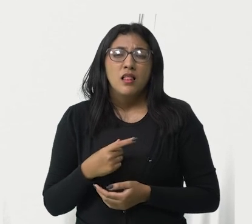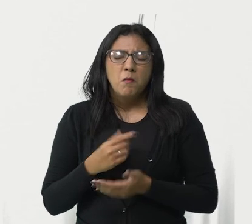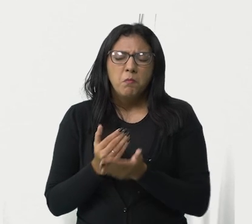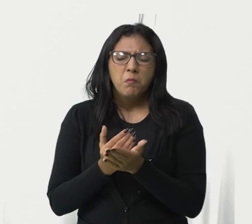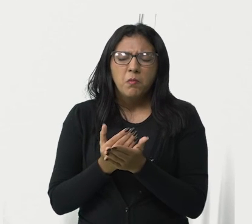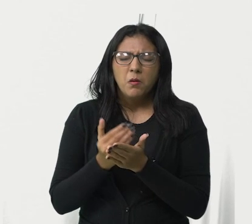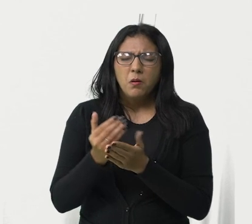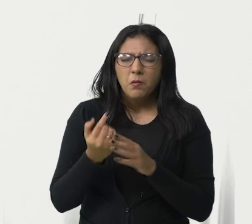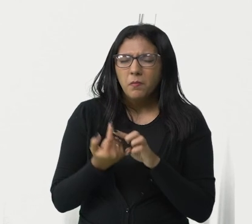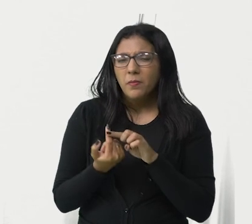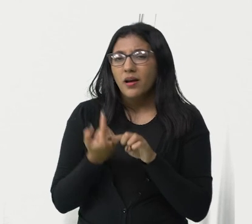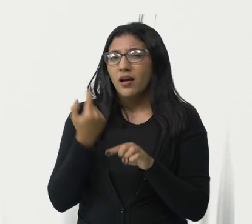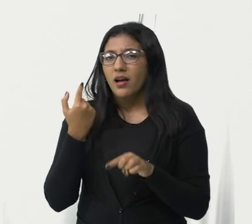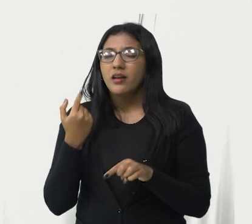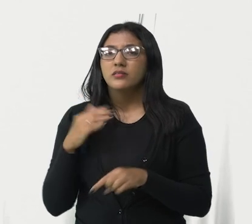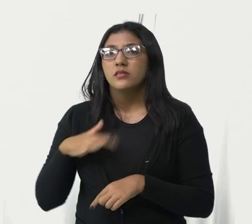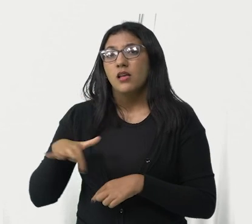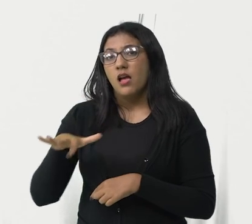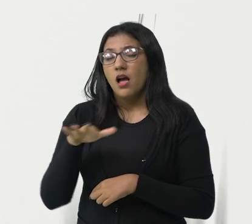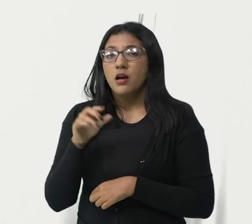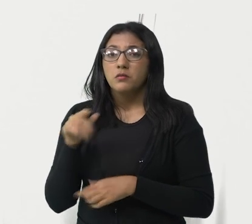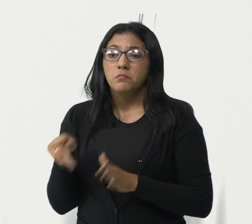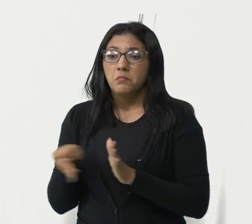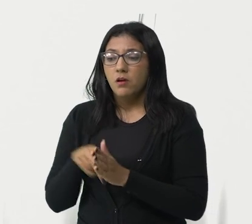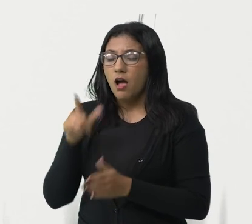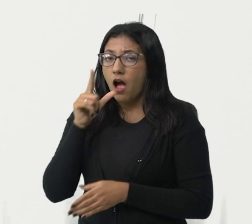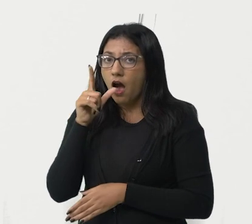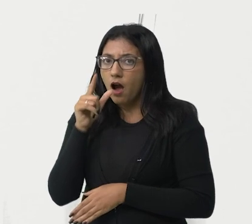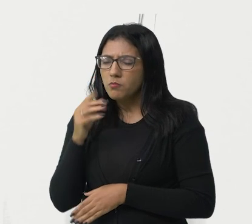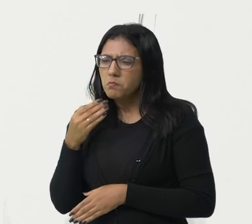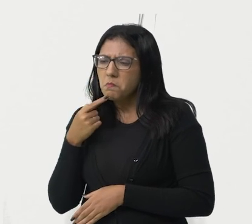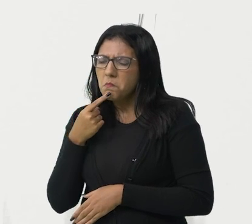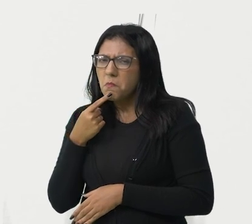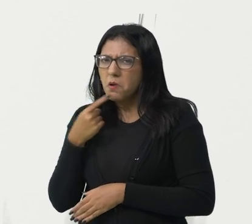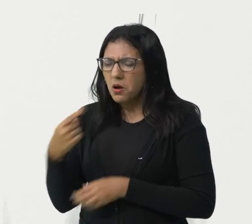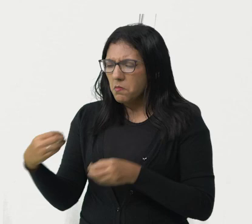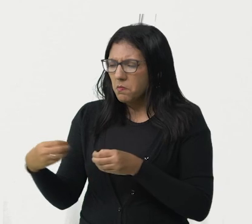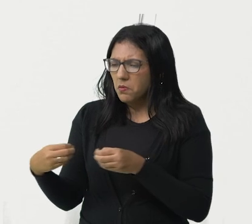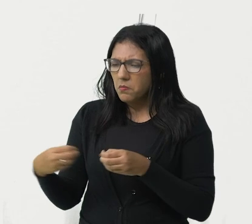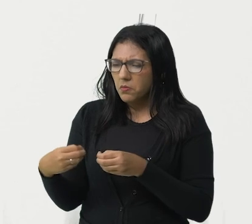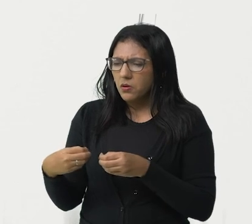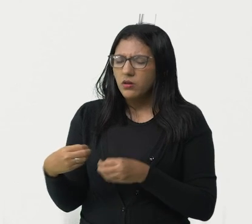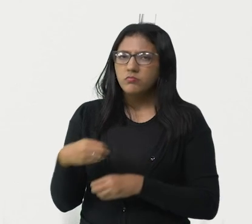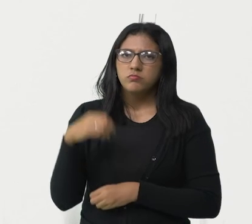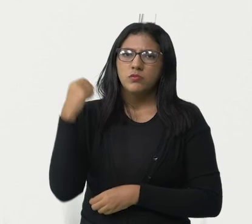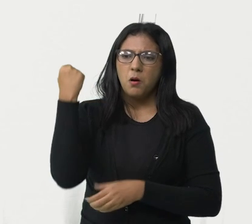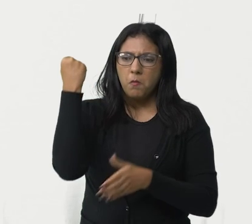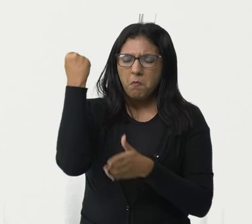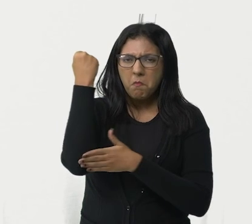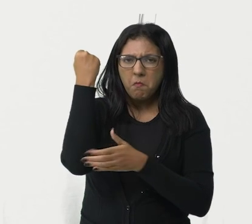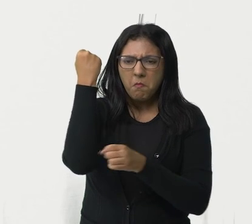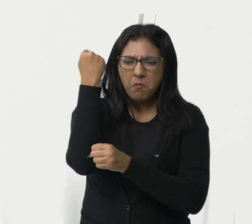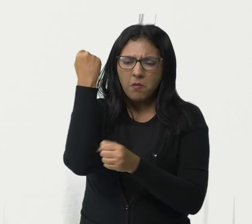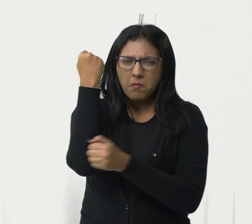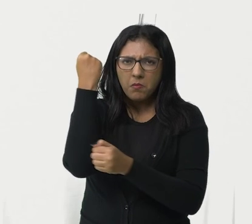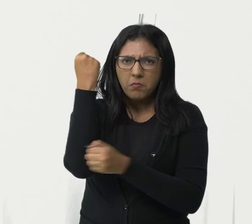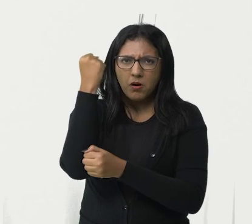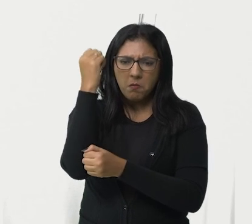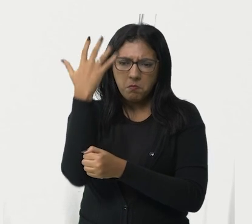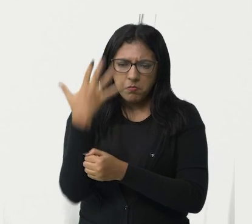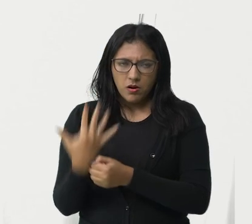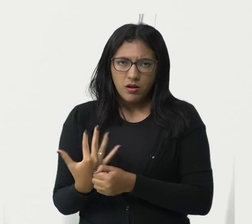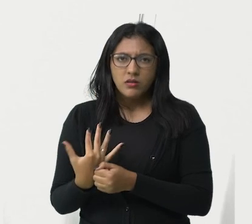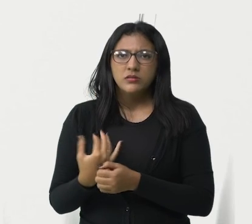com as atividades no litoral, né, com a exploração do pau-brasil. Os portugueses, verificando, não